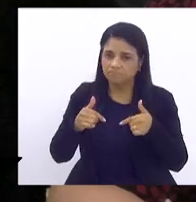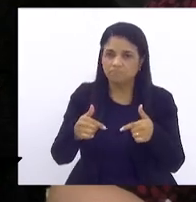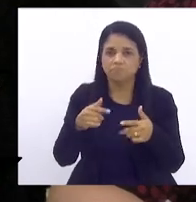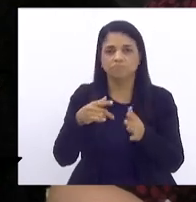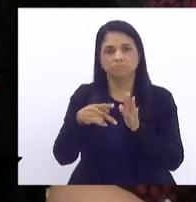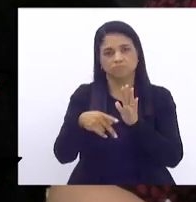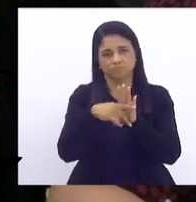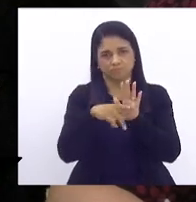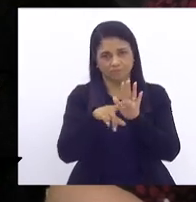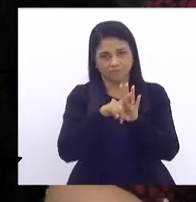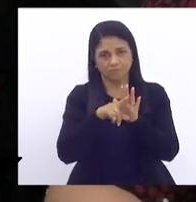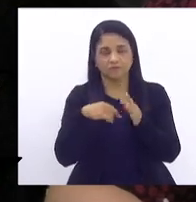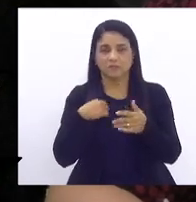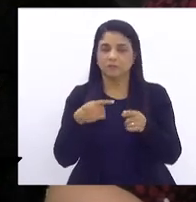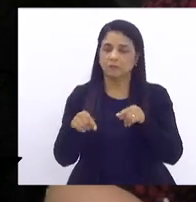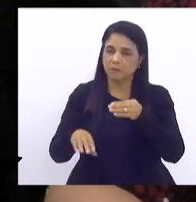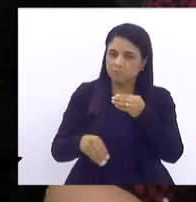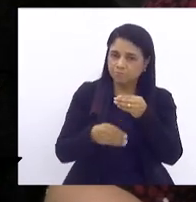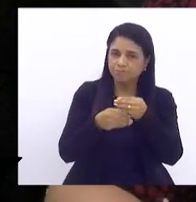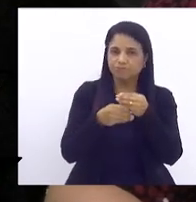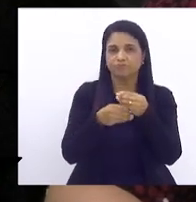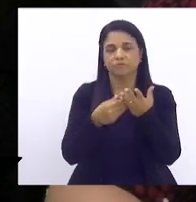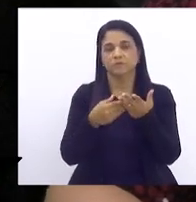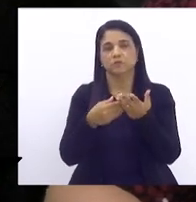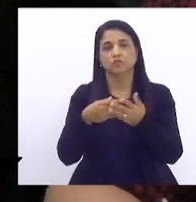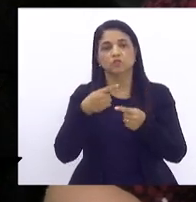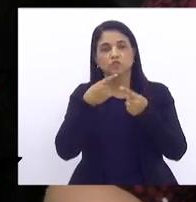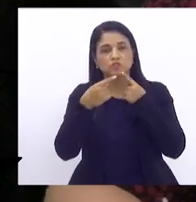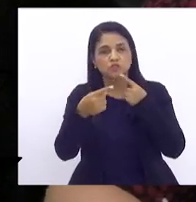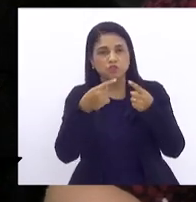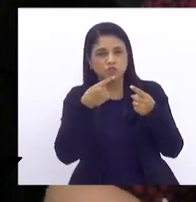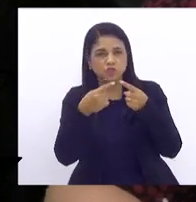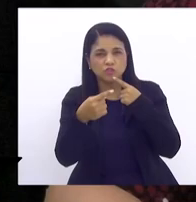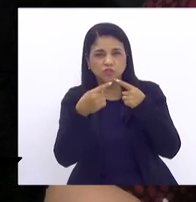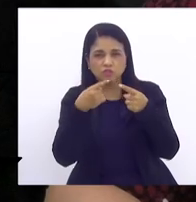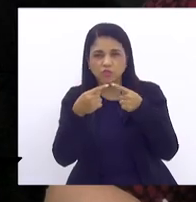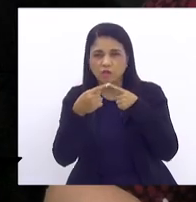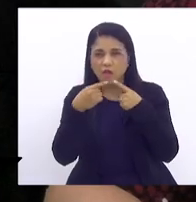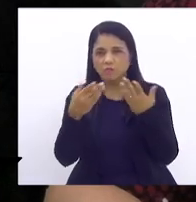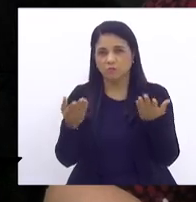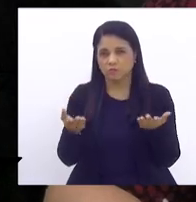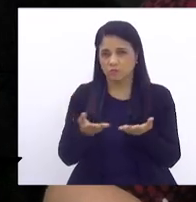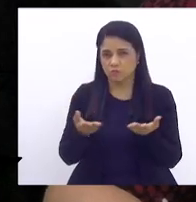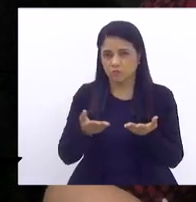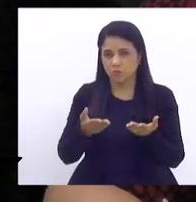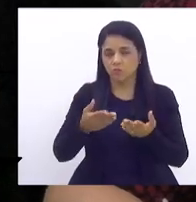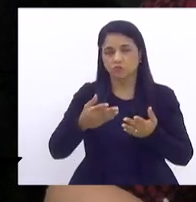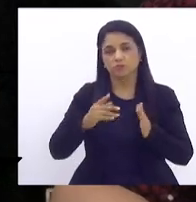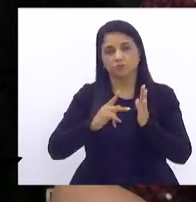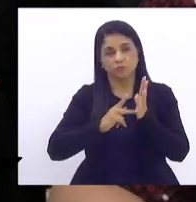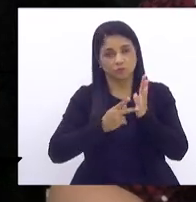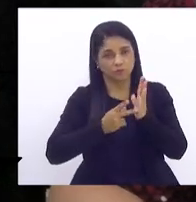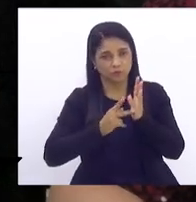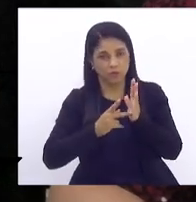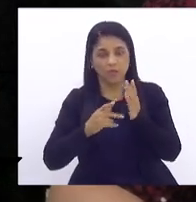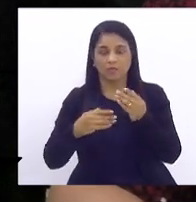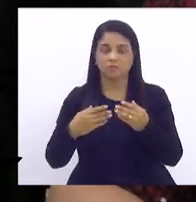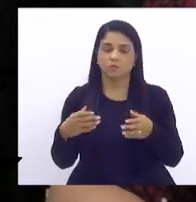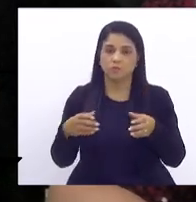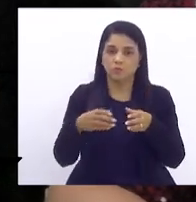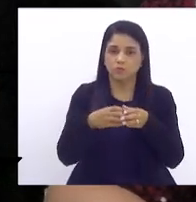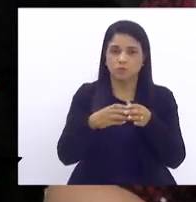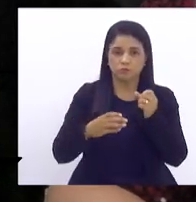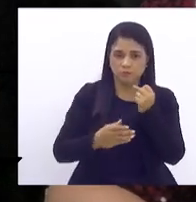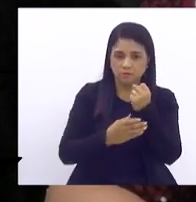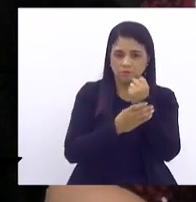e trazer também esse recorte, porque no diálogo que nós estamos travando junto com o sindicato e as forças de segurança,